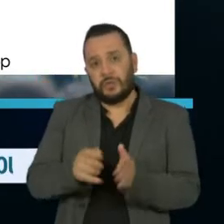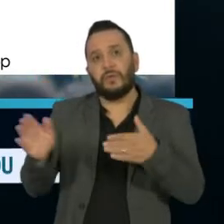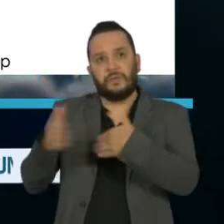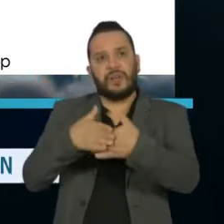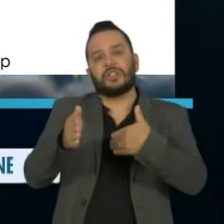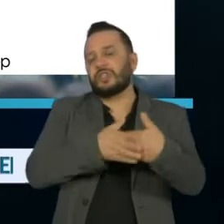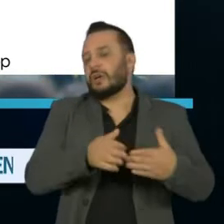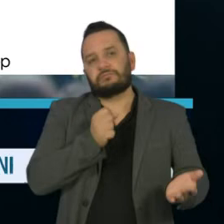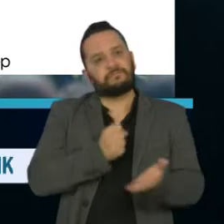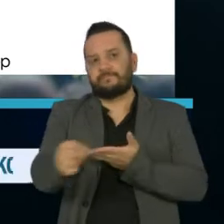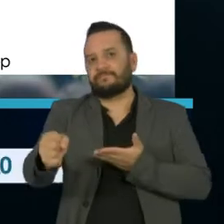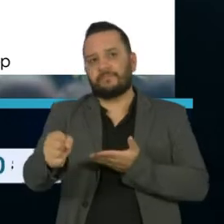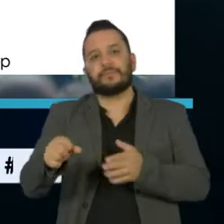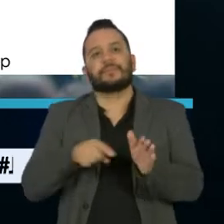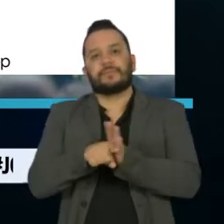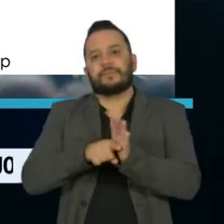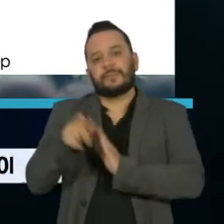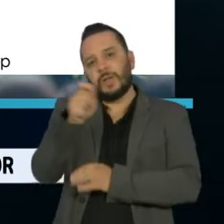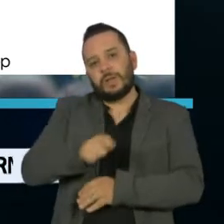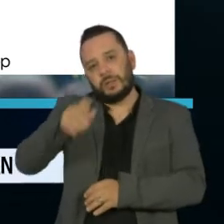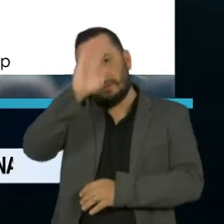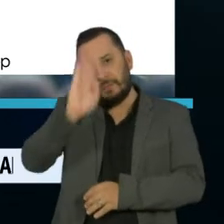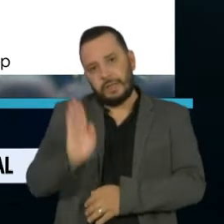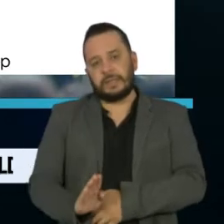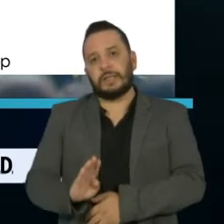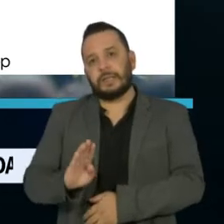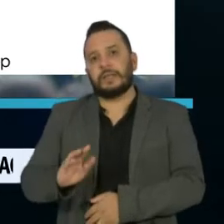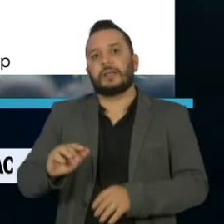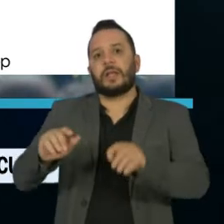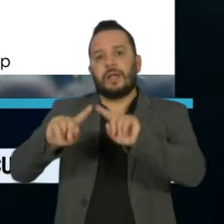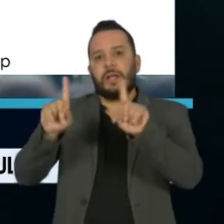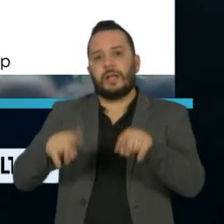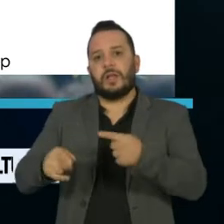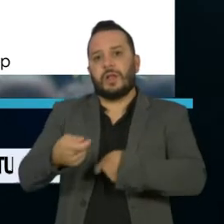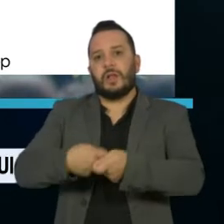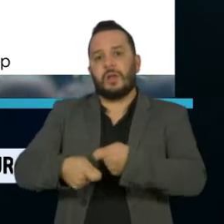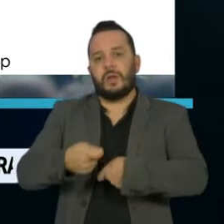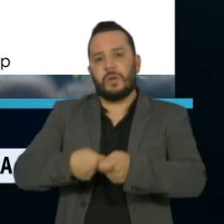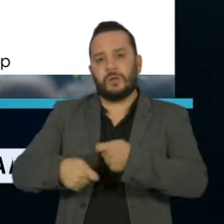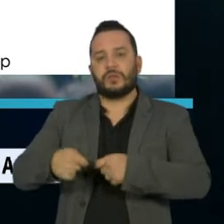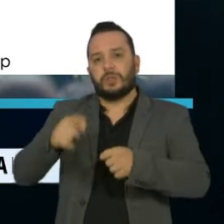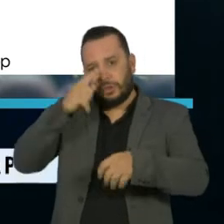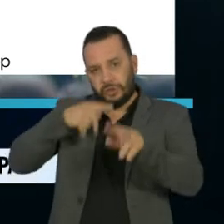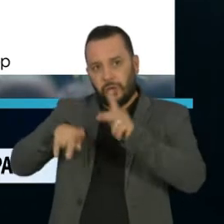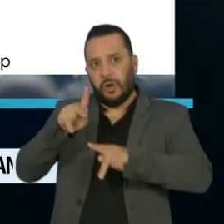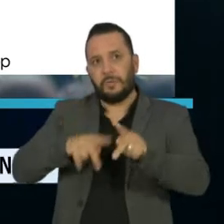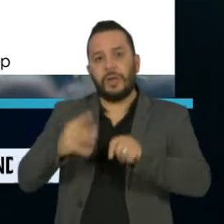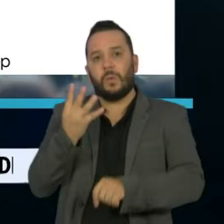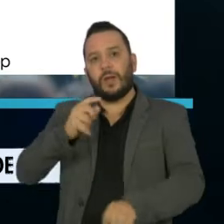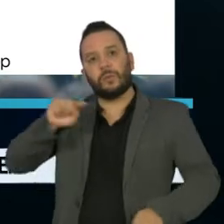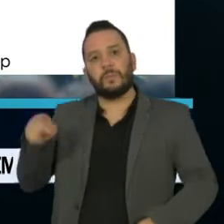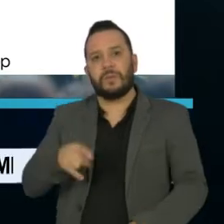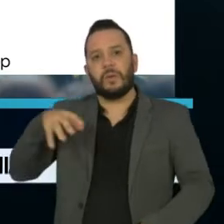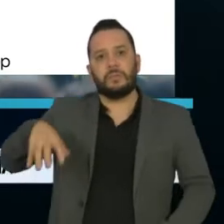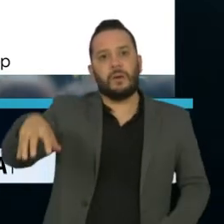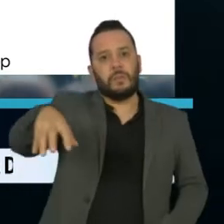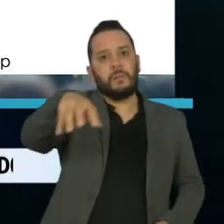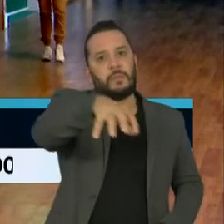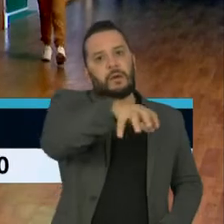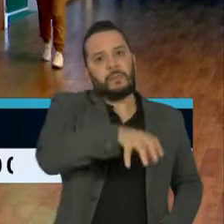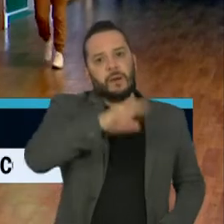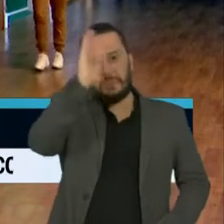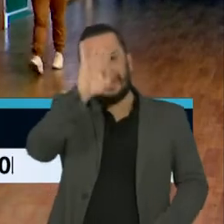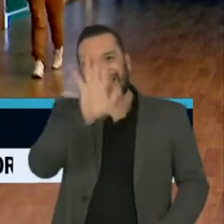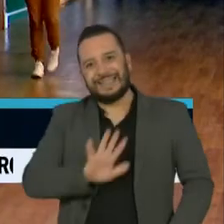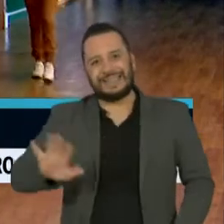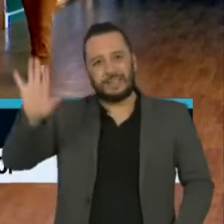lojas. A pesquisa é da Associação Brasileira dos Lojistas de Shopping, em 4 mil pontos de venda em todo o país.